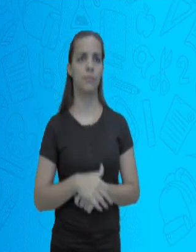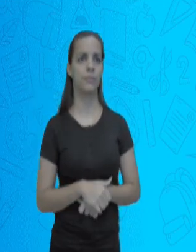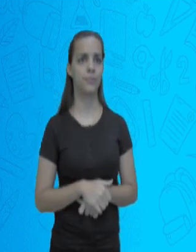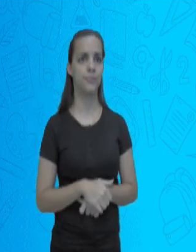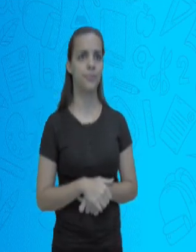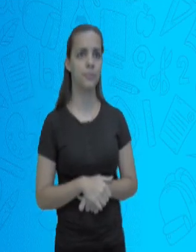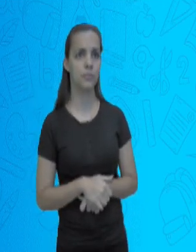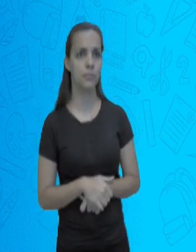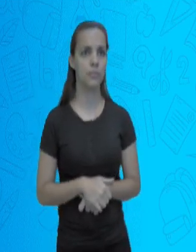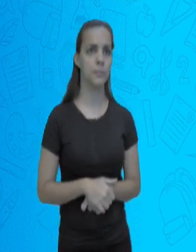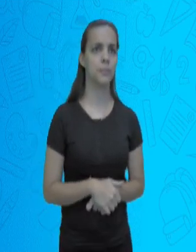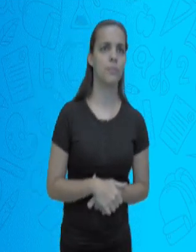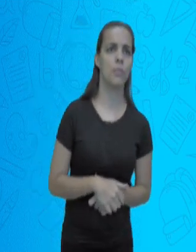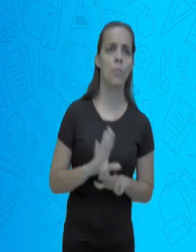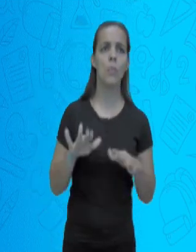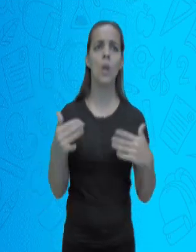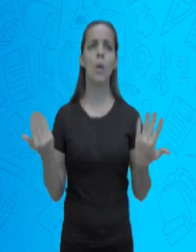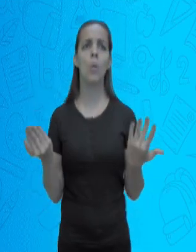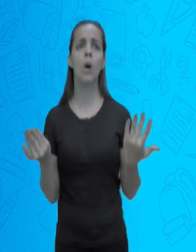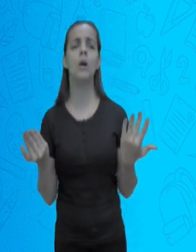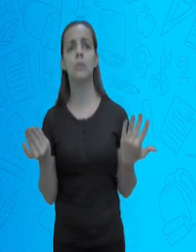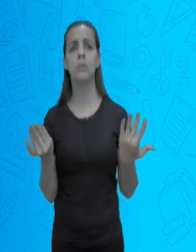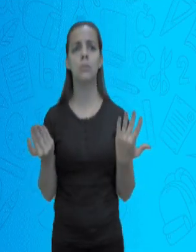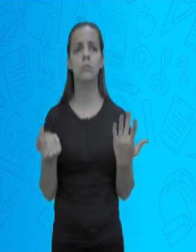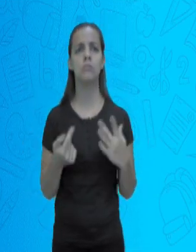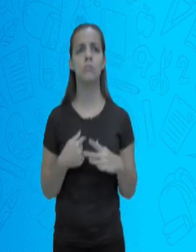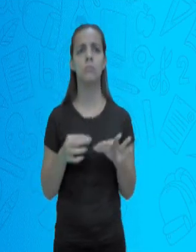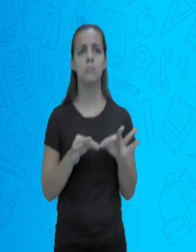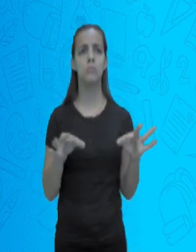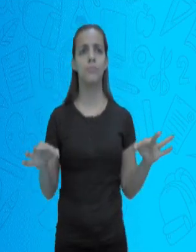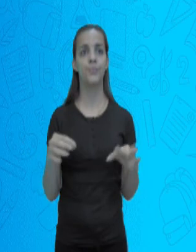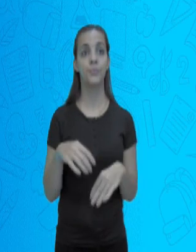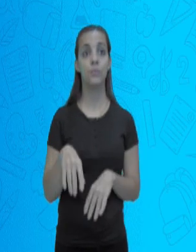Quanto mede o ângulo COD?